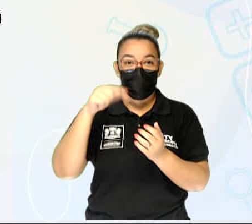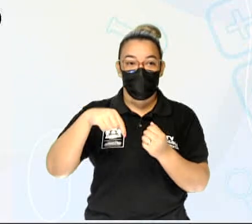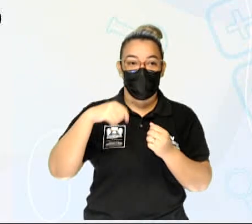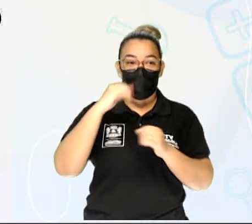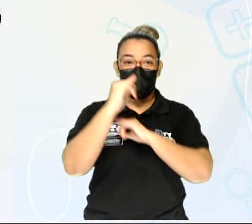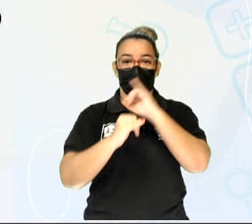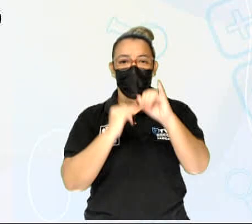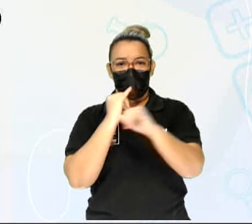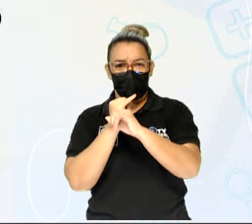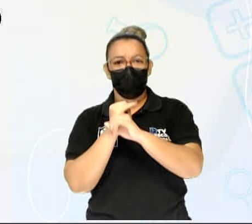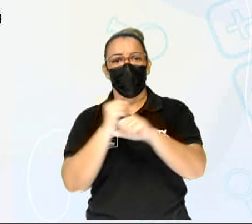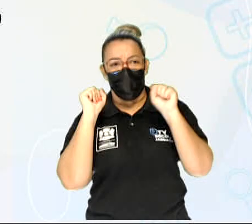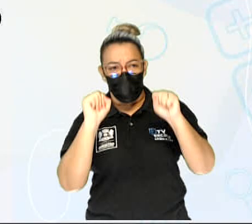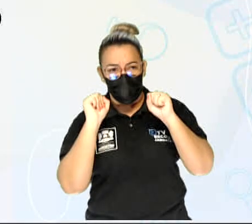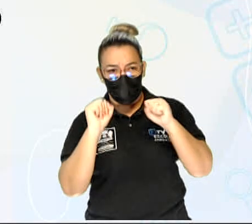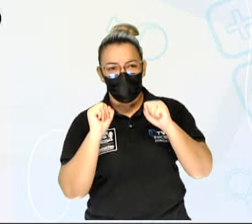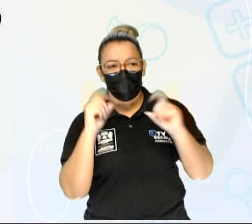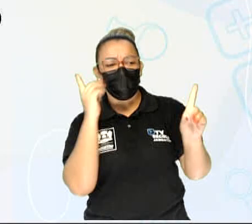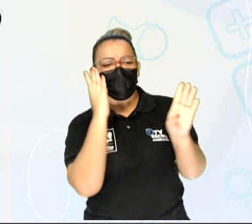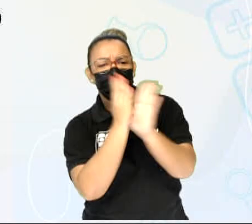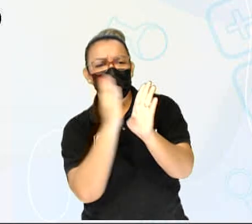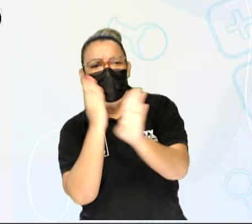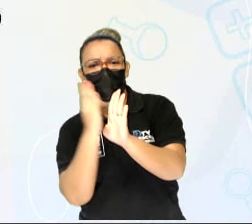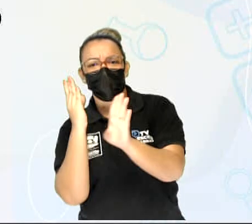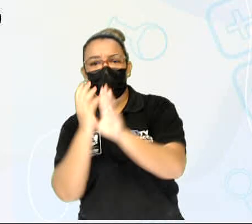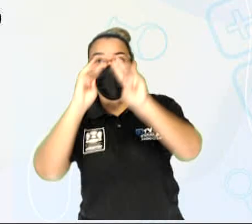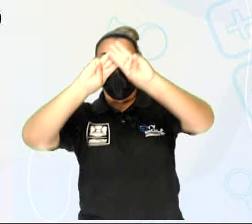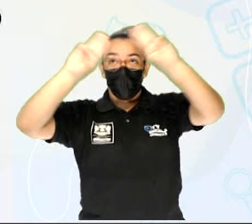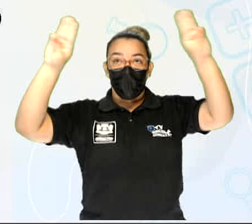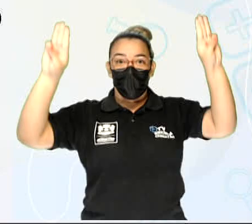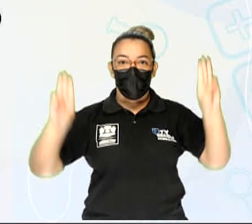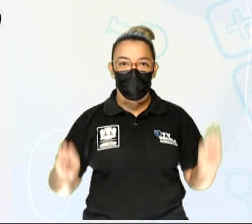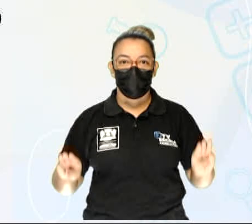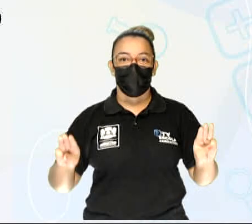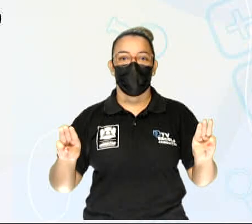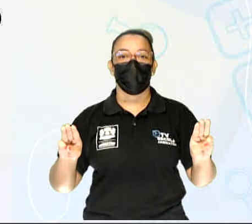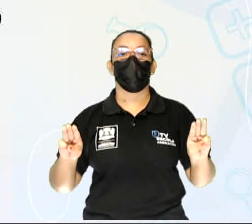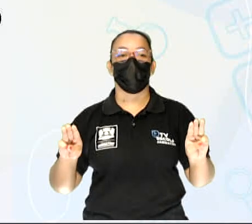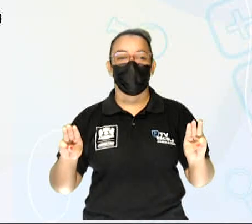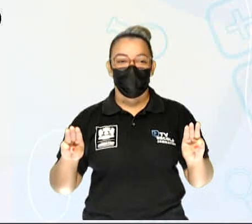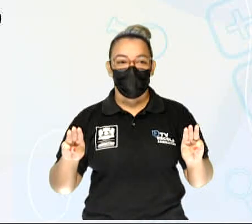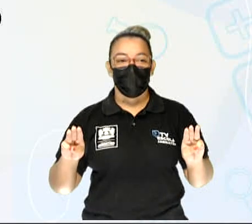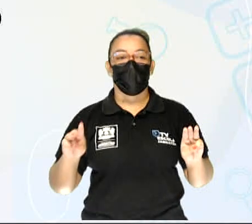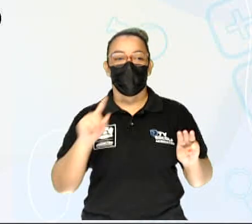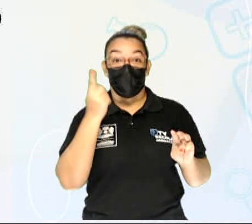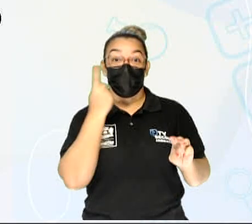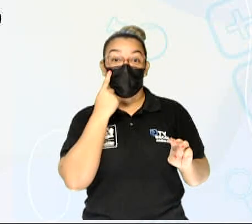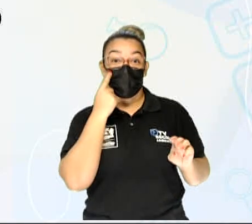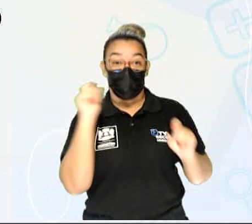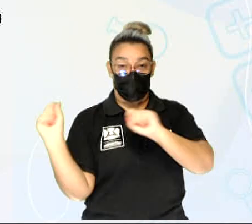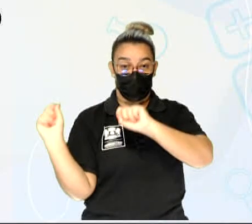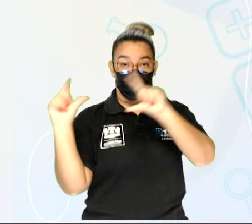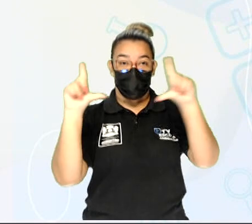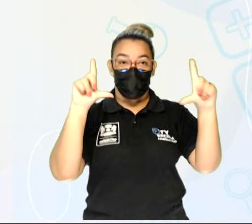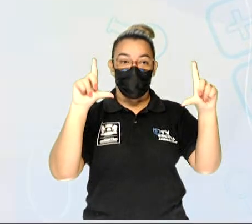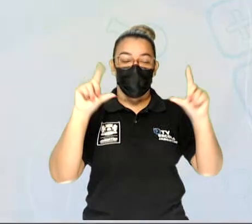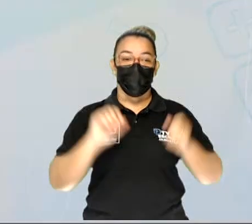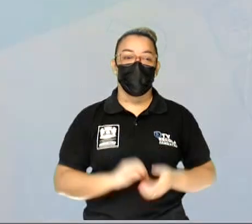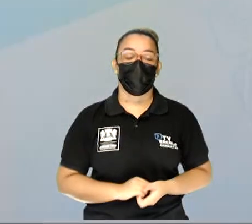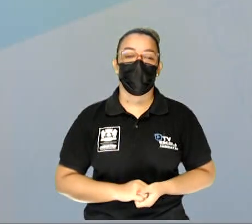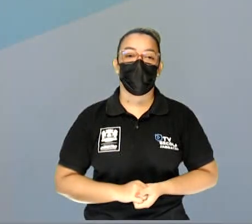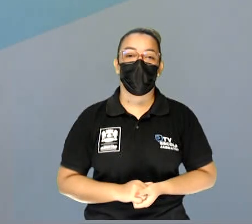online. Você pode encontrar na 7ª Região Militar pelo endereço que a gente está compartilhando aqui no link.